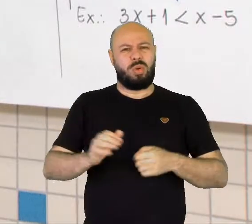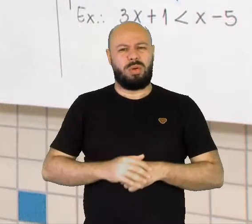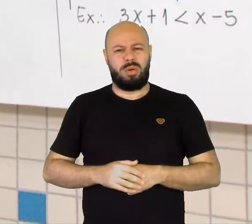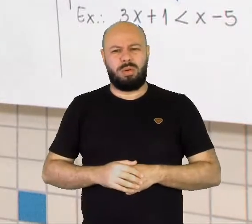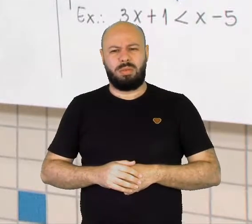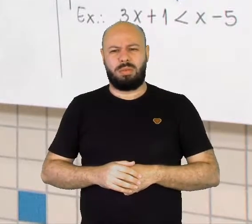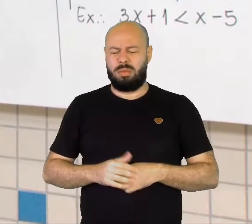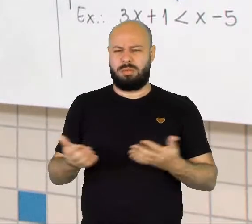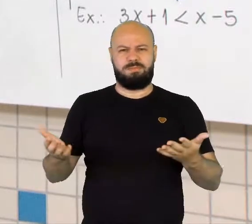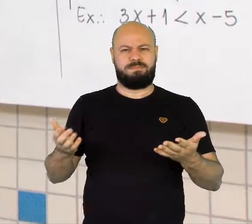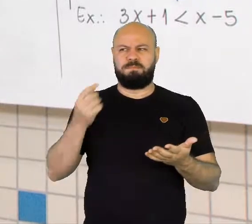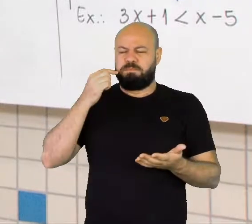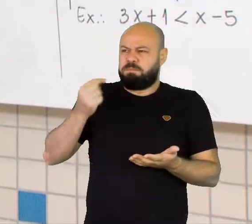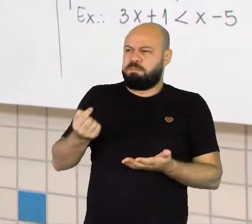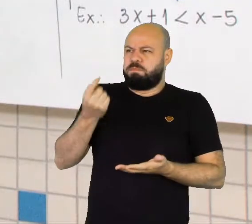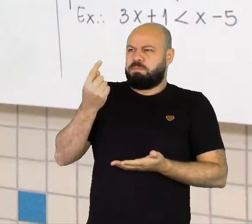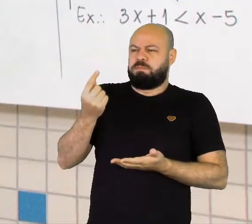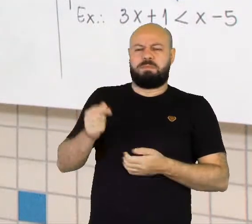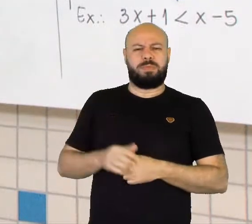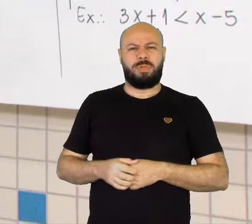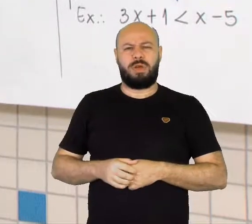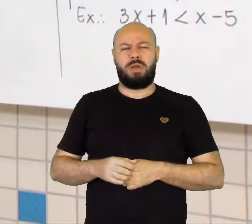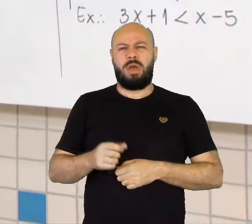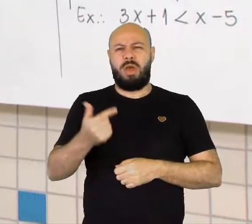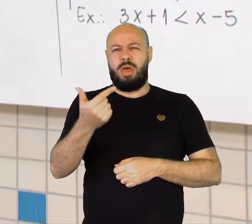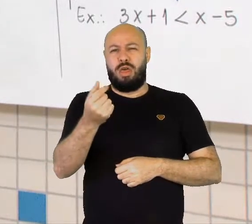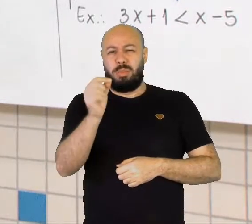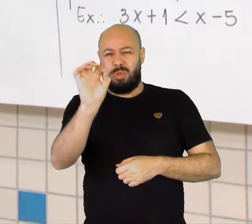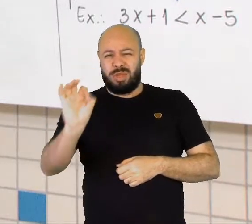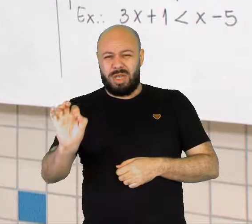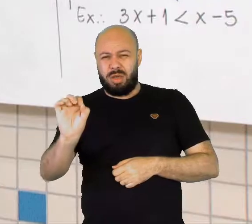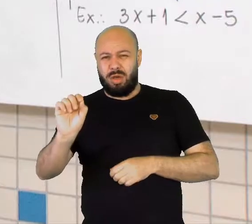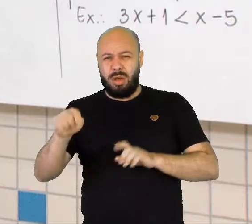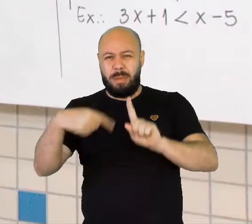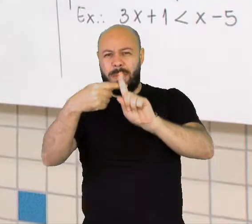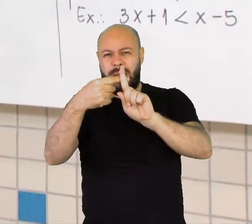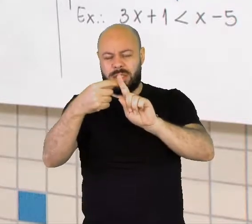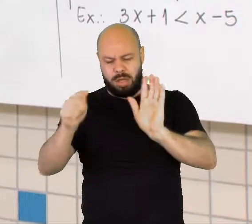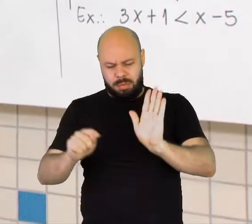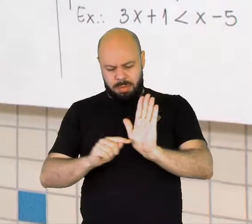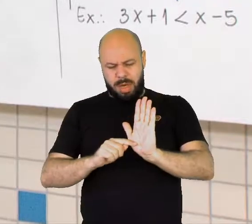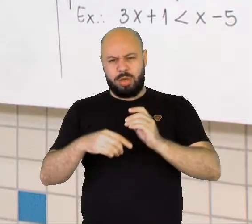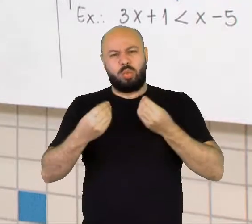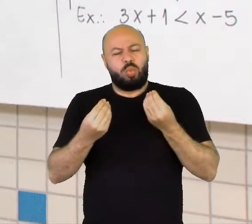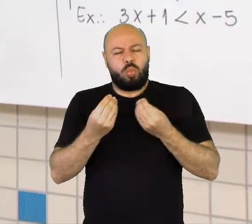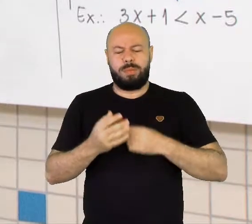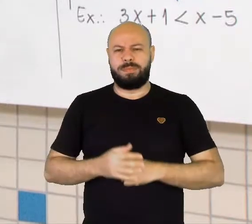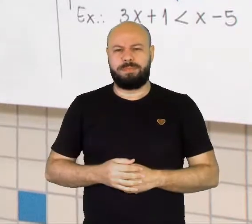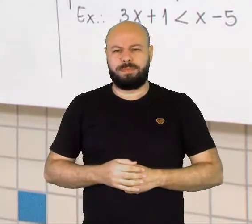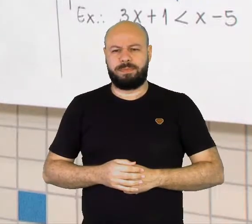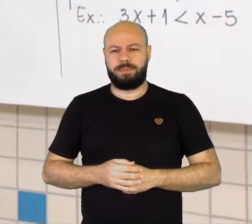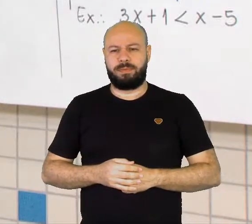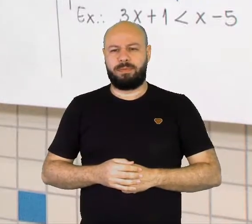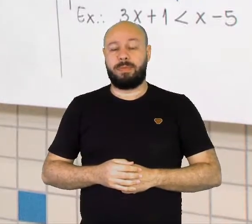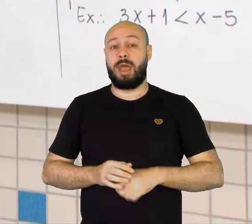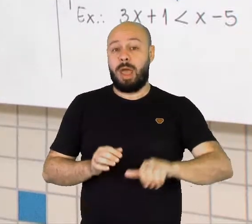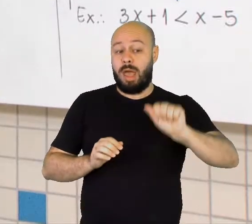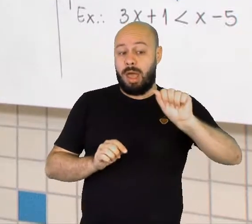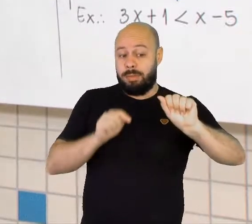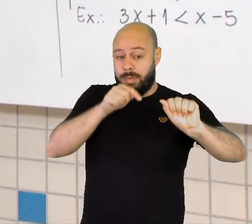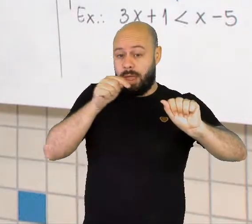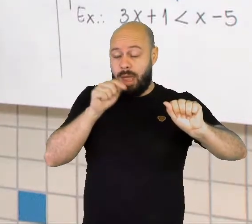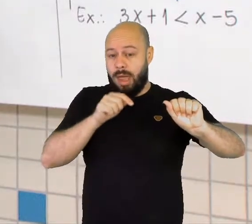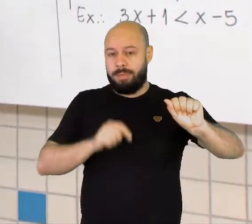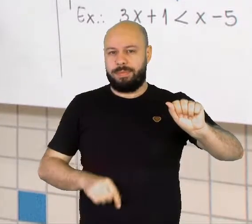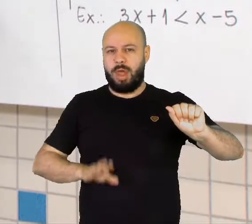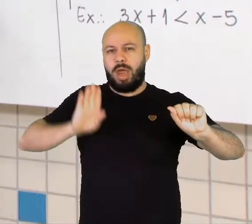de 2% para mais ou para menos? Vamos lá, então. Vamos pensar no candidato A. Vou representar